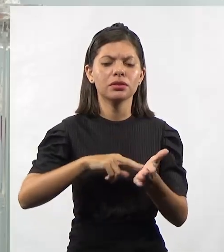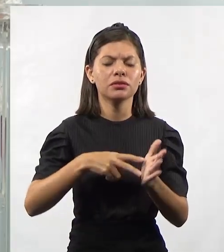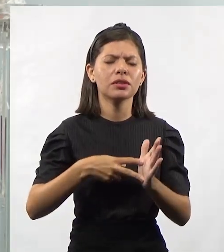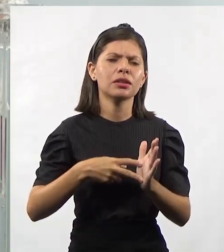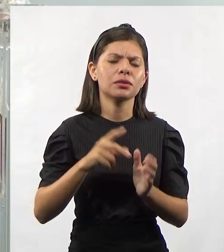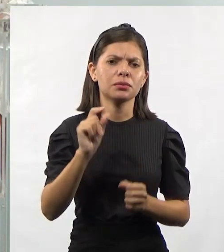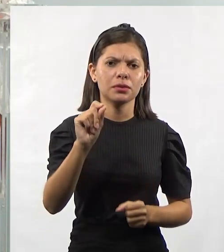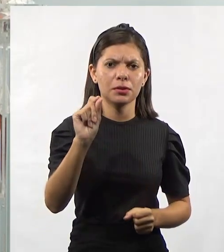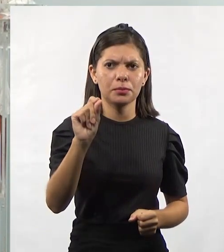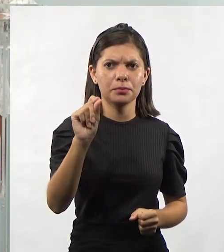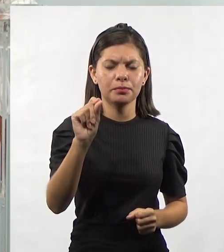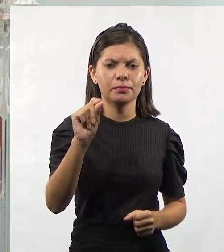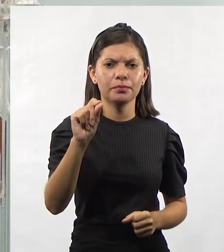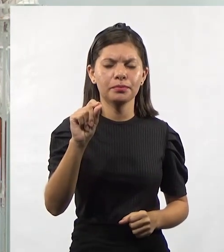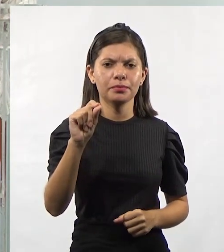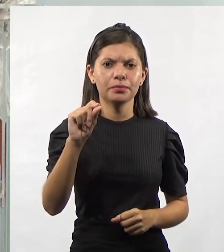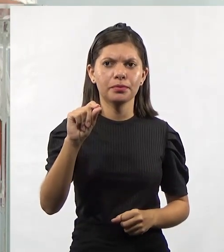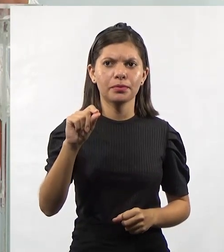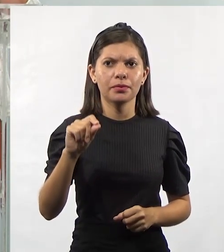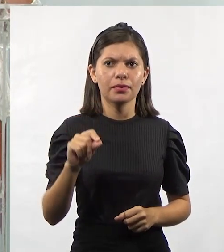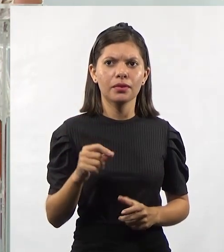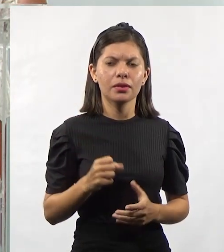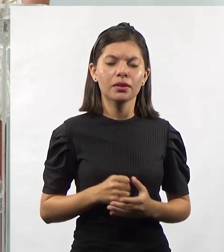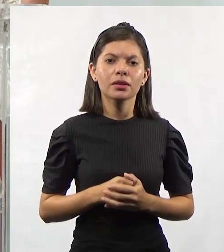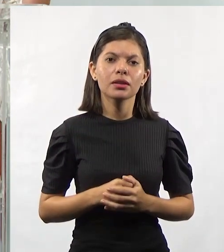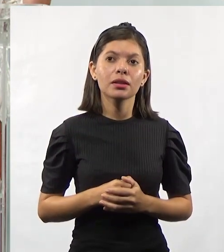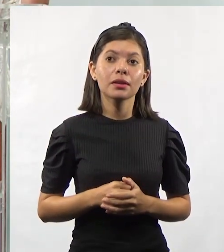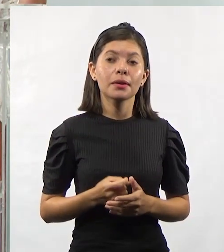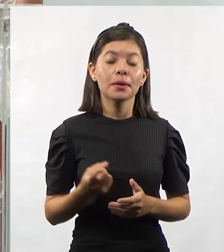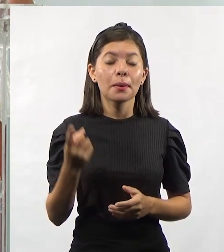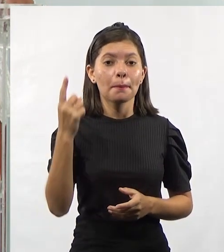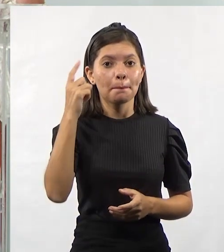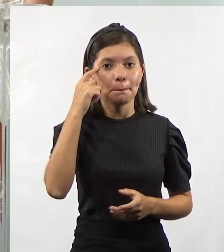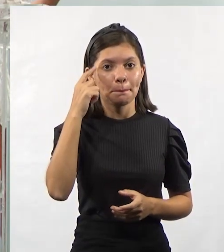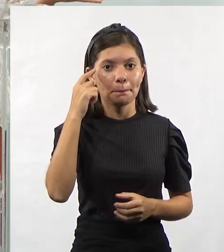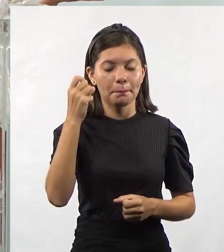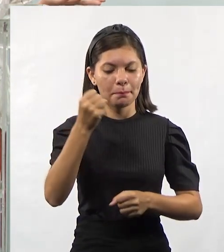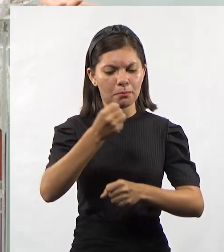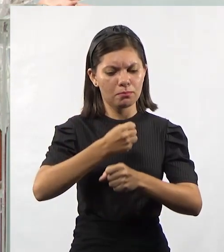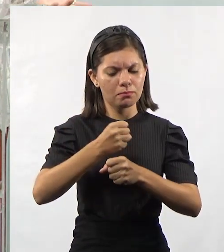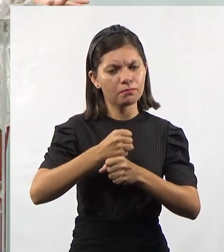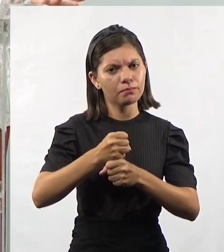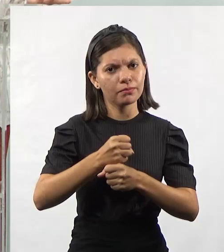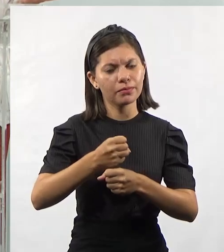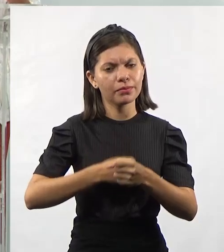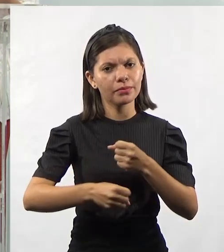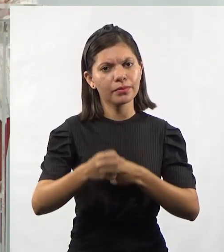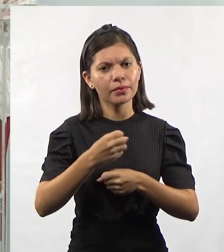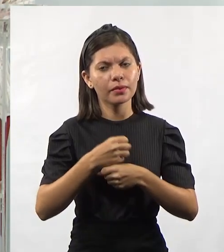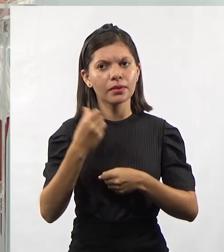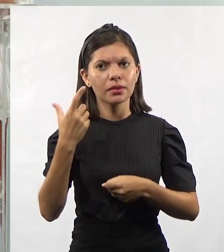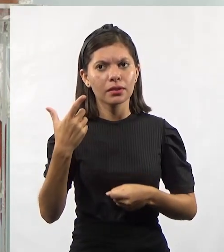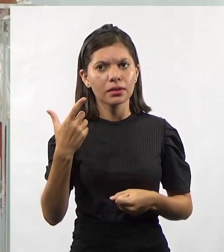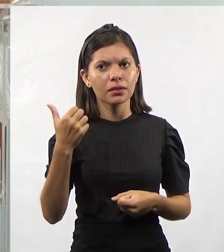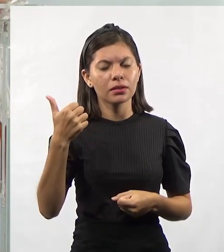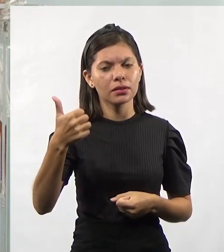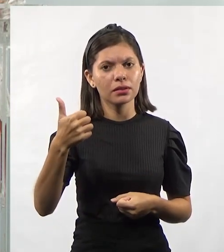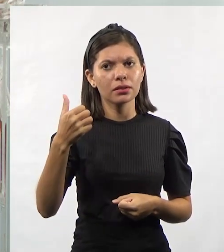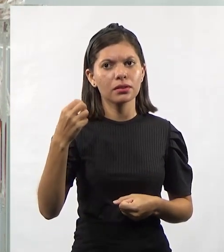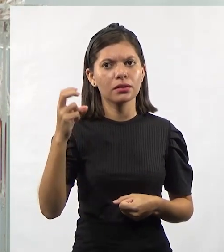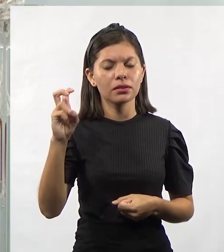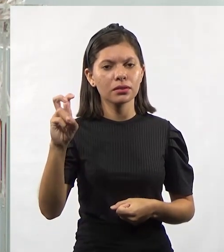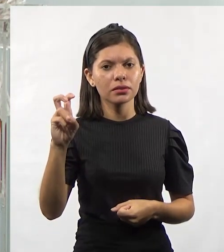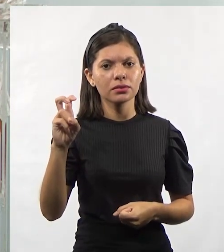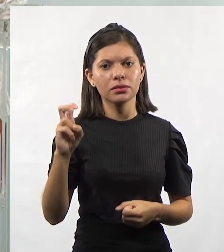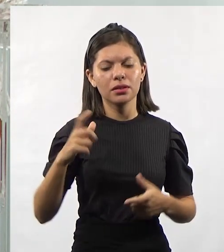isso, pessoal? Se a gente pensar, sei lá, 15 anos atrás, muitas